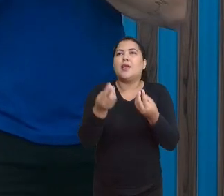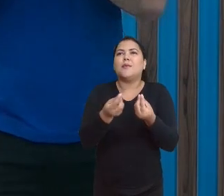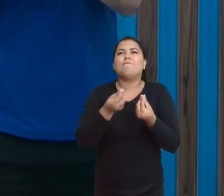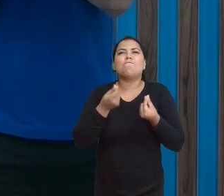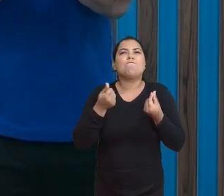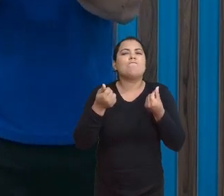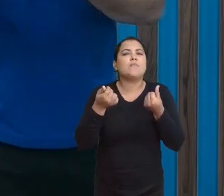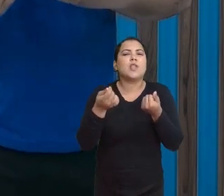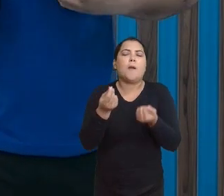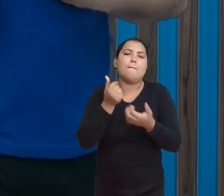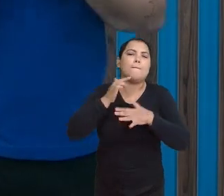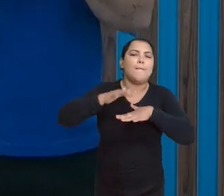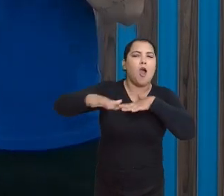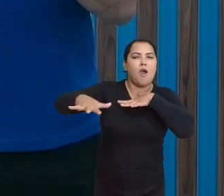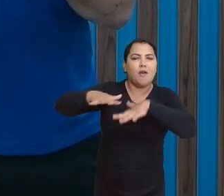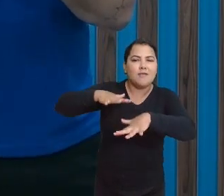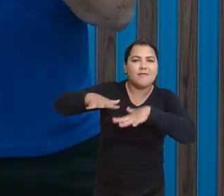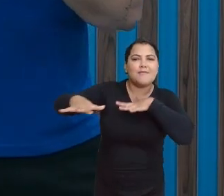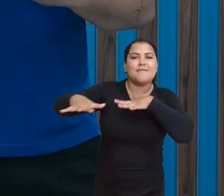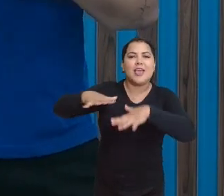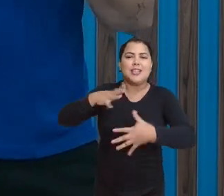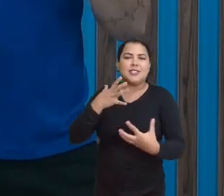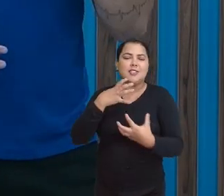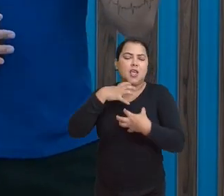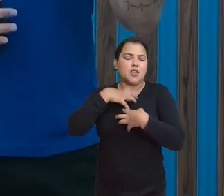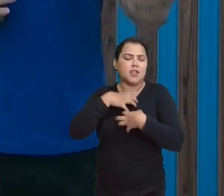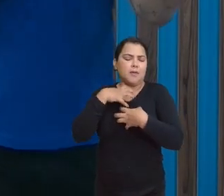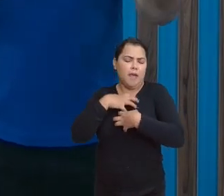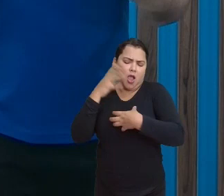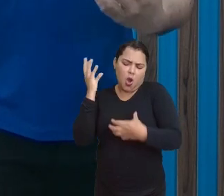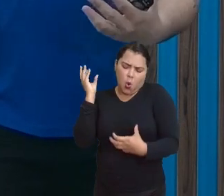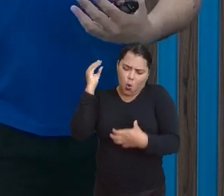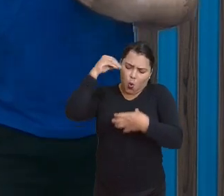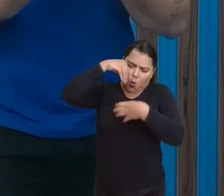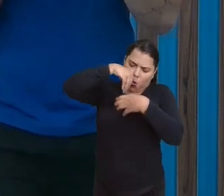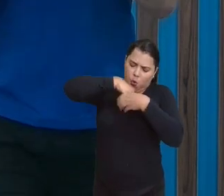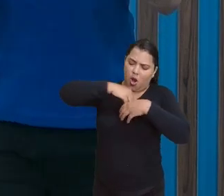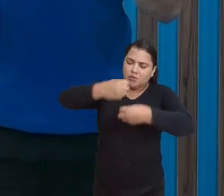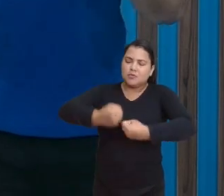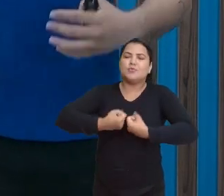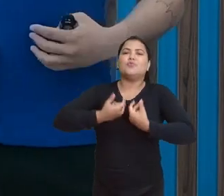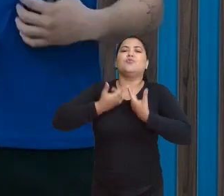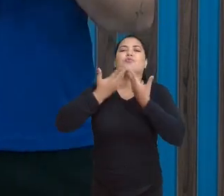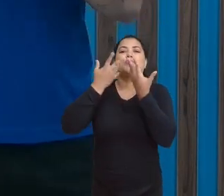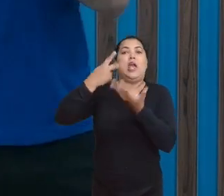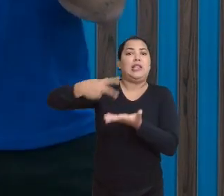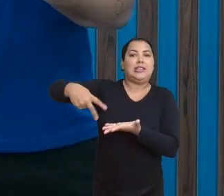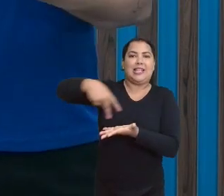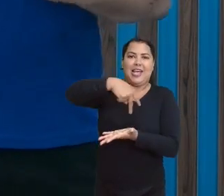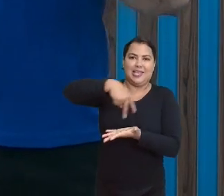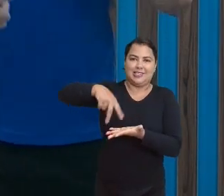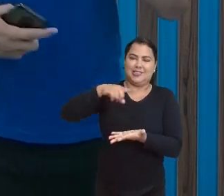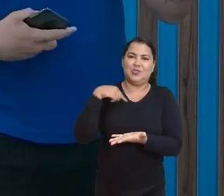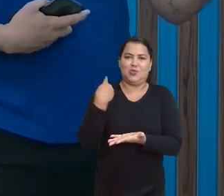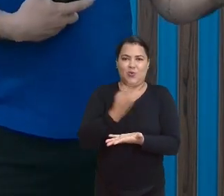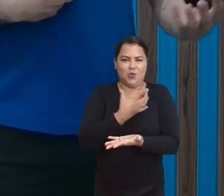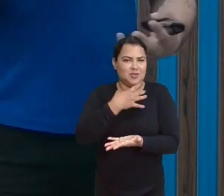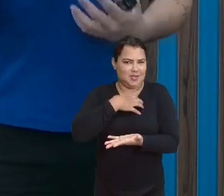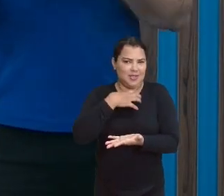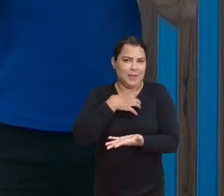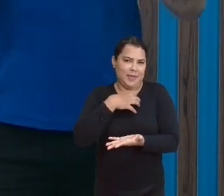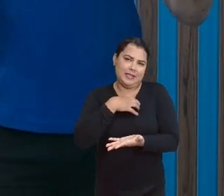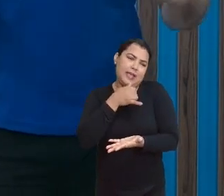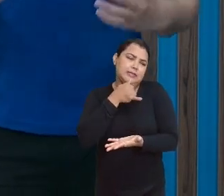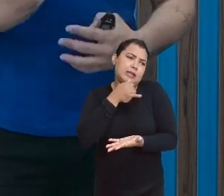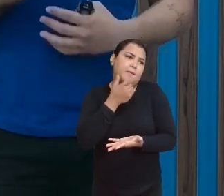um movimento, a gente coloca um sentimento, a gente coloca expressões, né? O nosso sentimento. Se